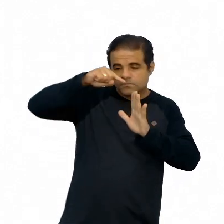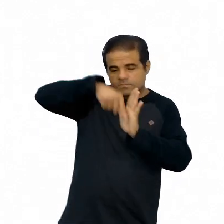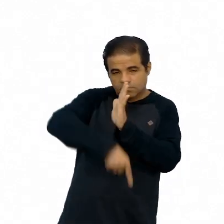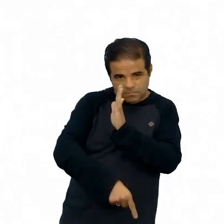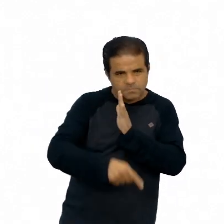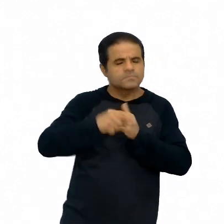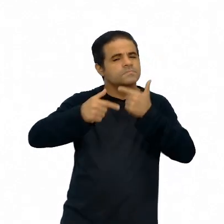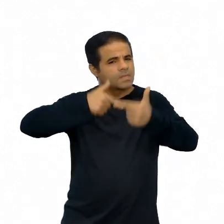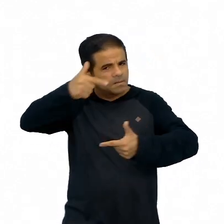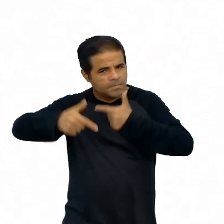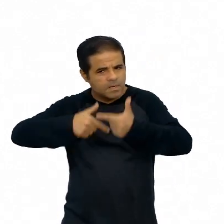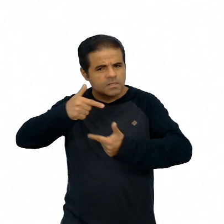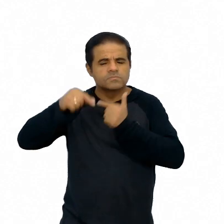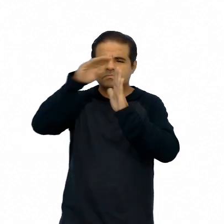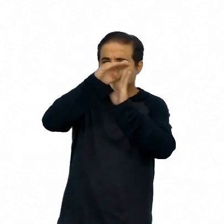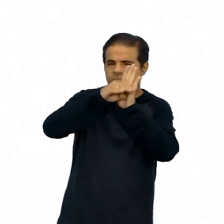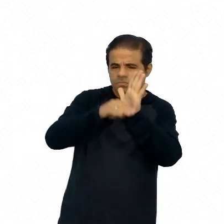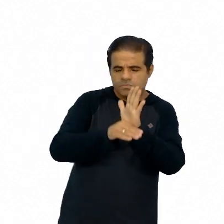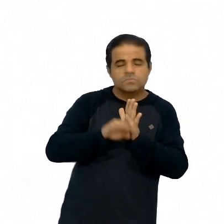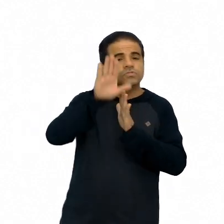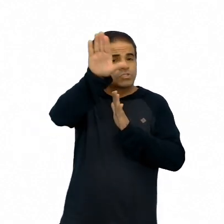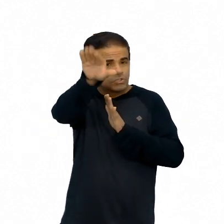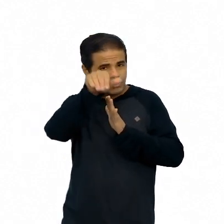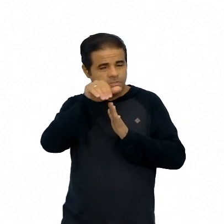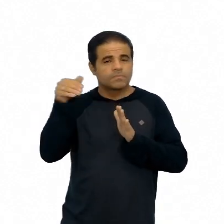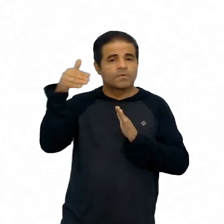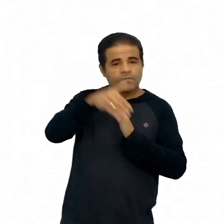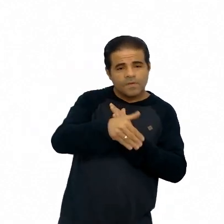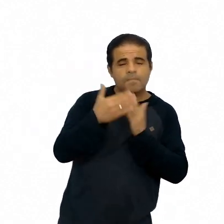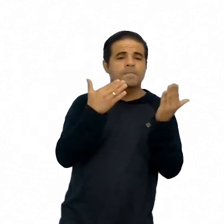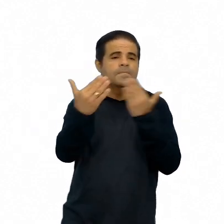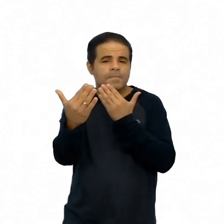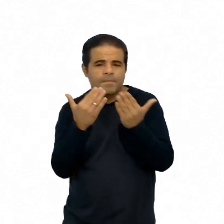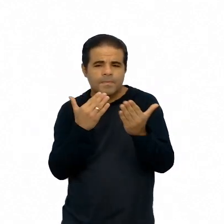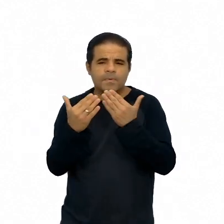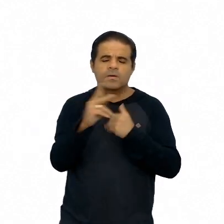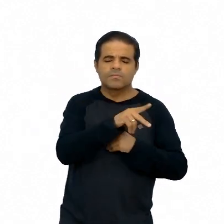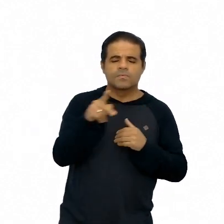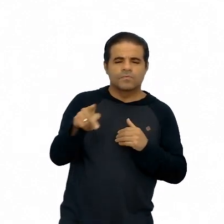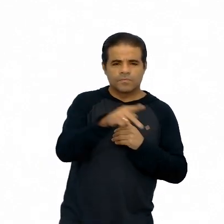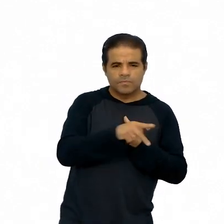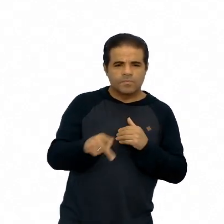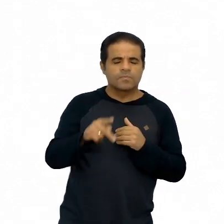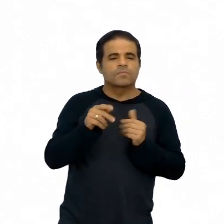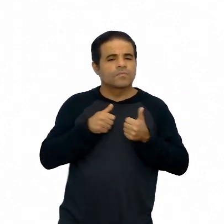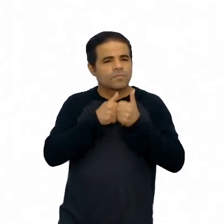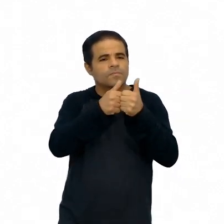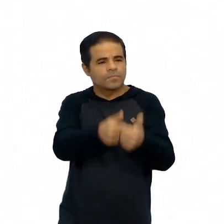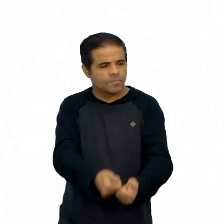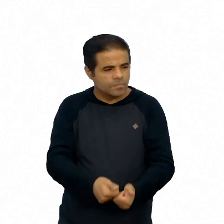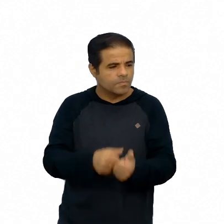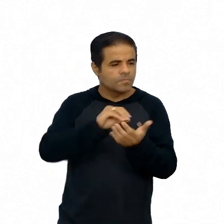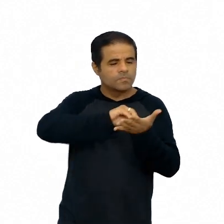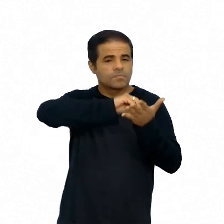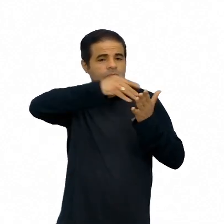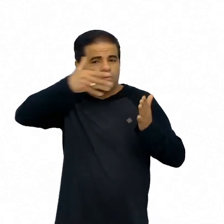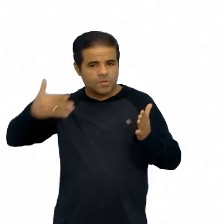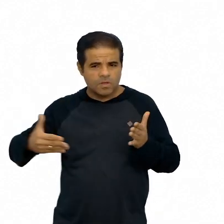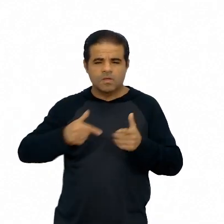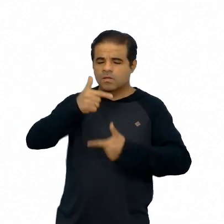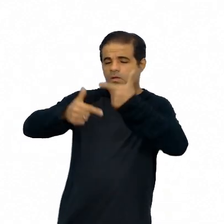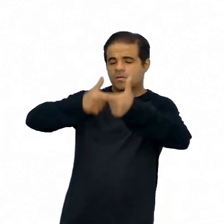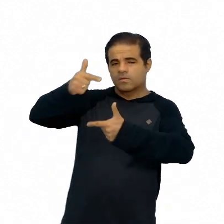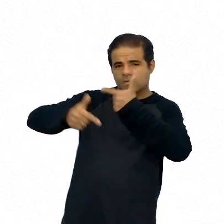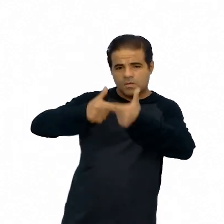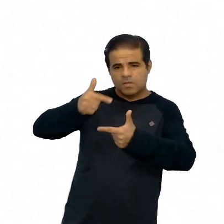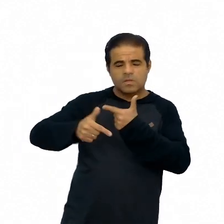aí que está trabalhando com esse programa, eu chamo aí para nós o PAC, né, que é o professor do acompanhamento ao currículo, né, que está